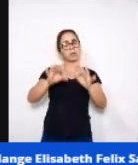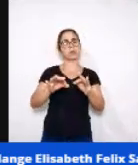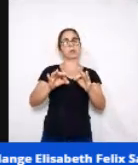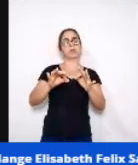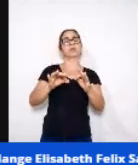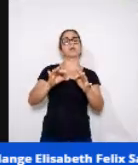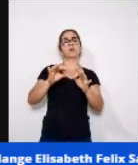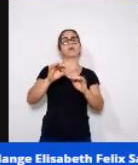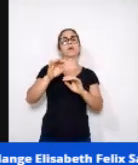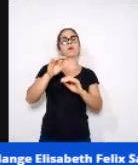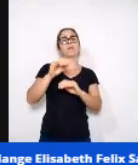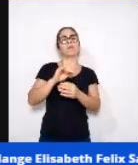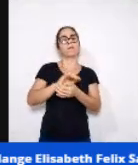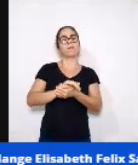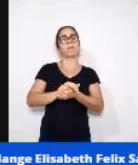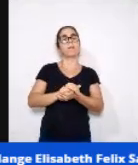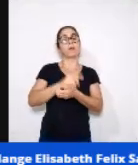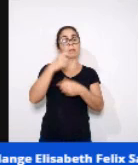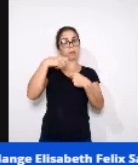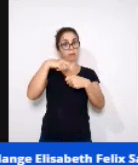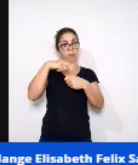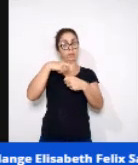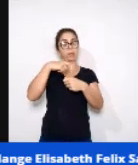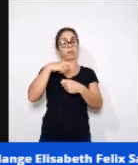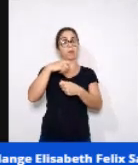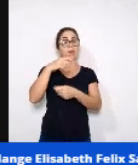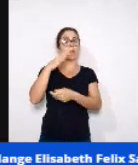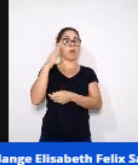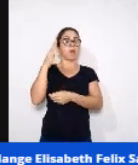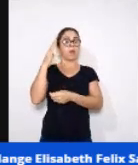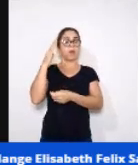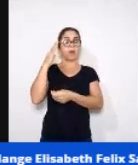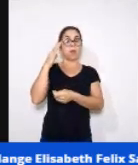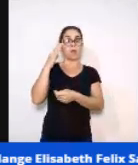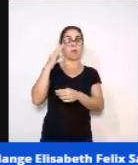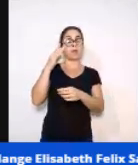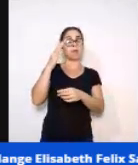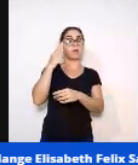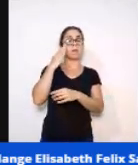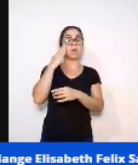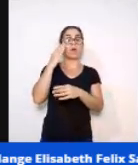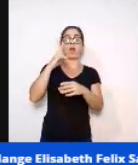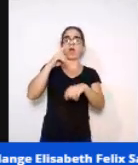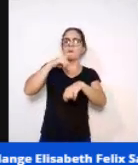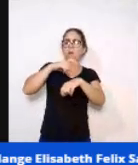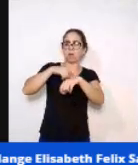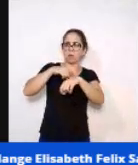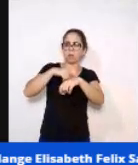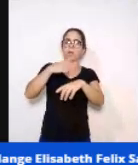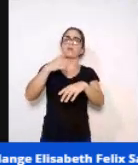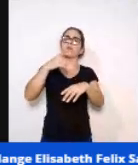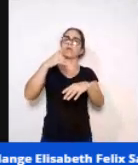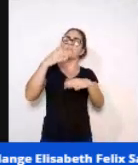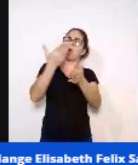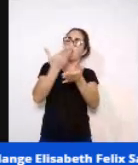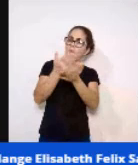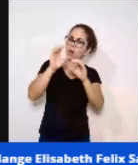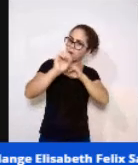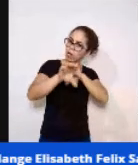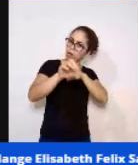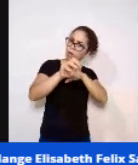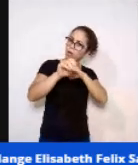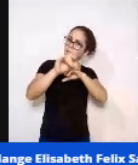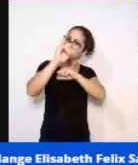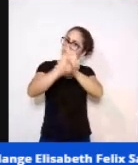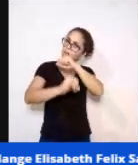Nós temos que levar em conta que nesse momento de aulas remotas, com as tecnologias digitais, a informação